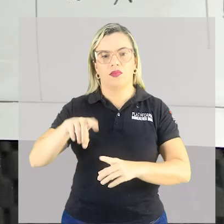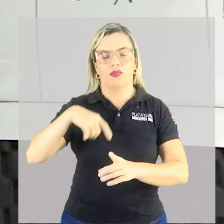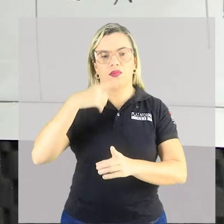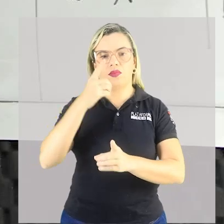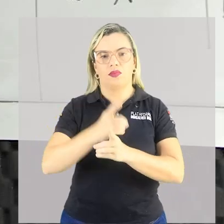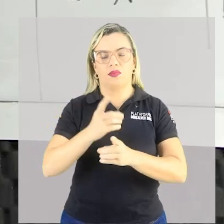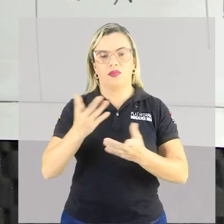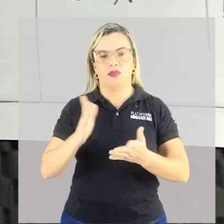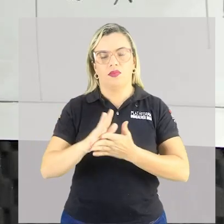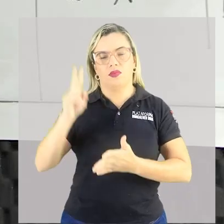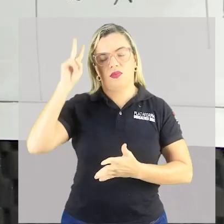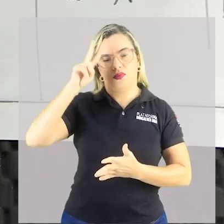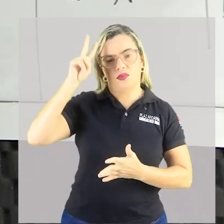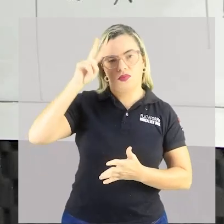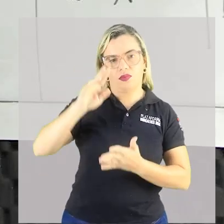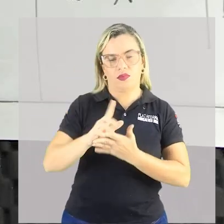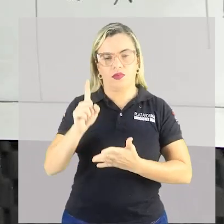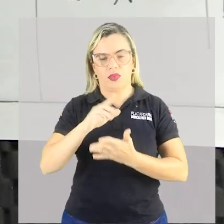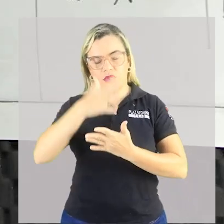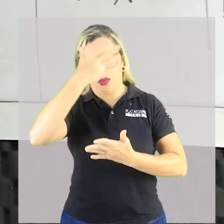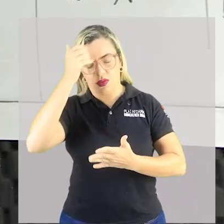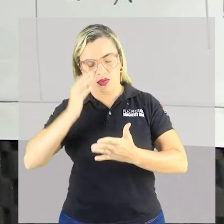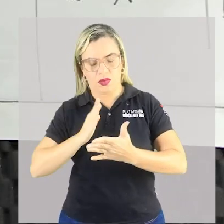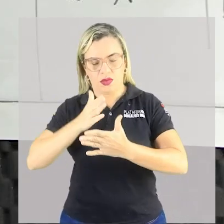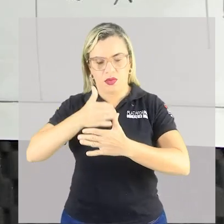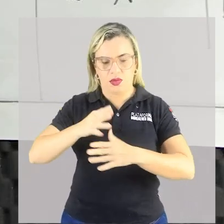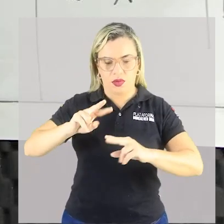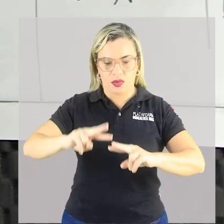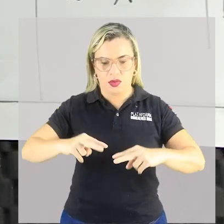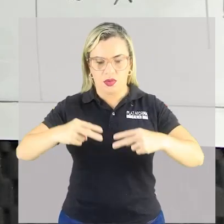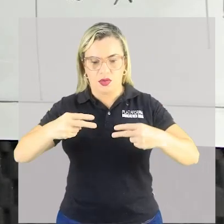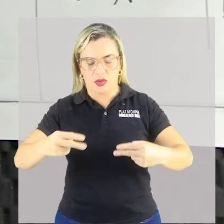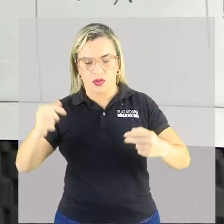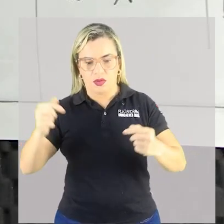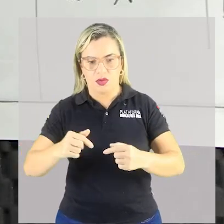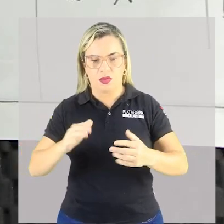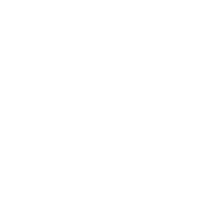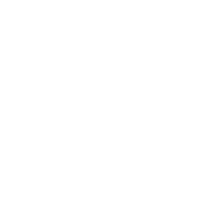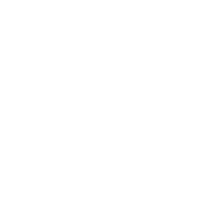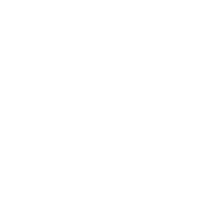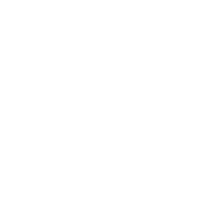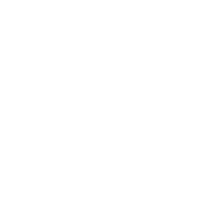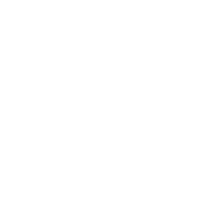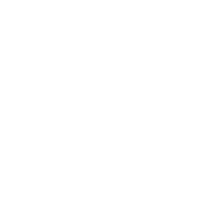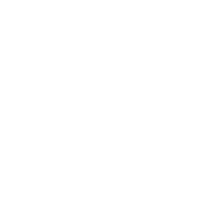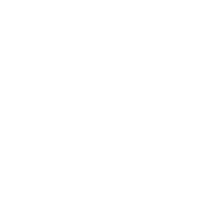na próxima. E lembra, tá? Não esquece de acessar o nosso material que está no link. Valeu!